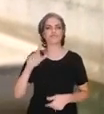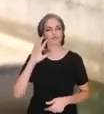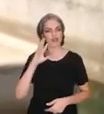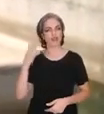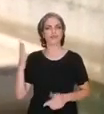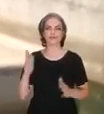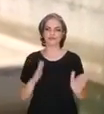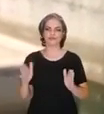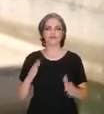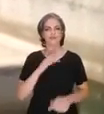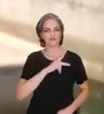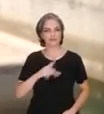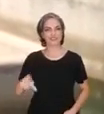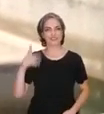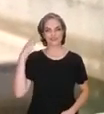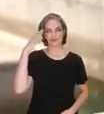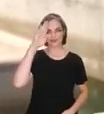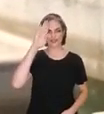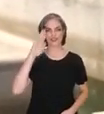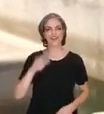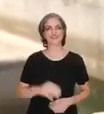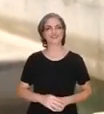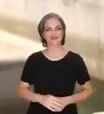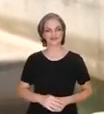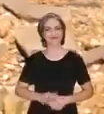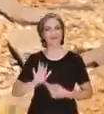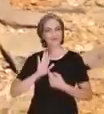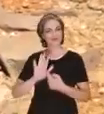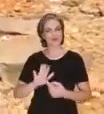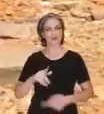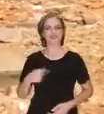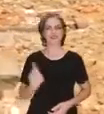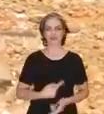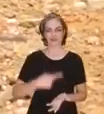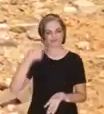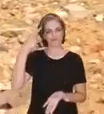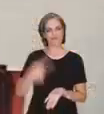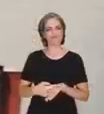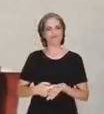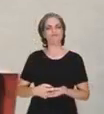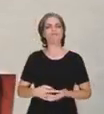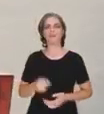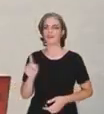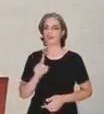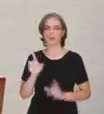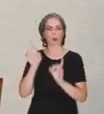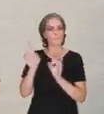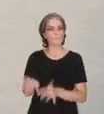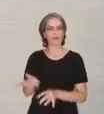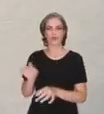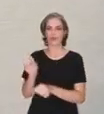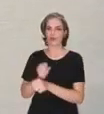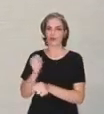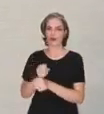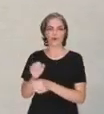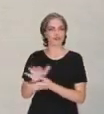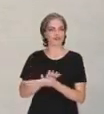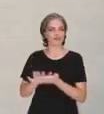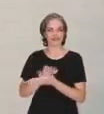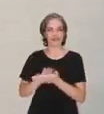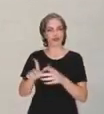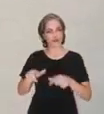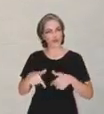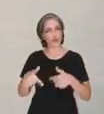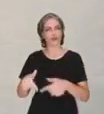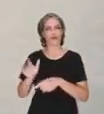e equacionados pelo governo do presidente Bolsonaro. Uma demonstração do nosso compromisso de não deixar obras paralisadas,